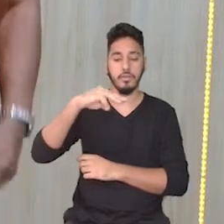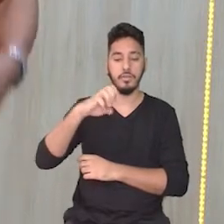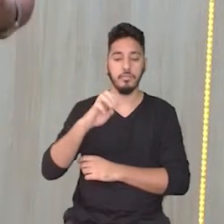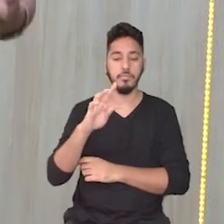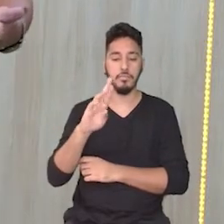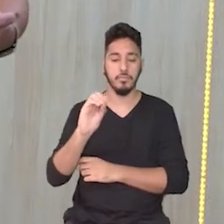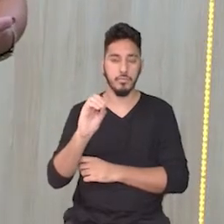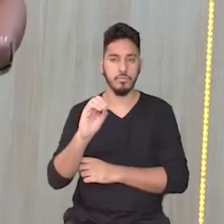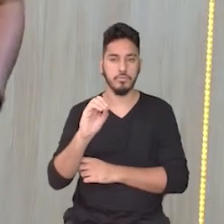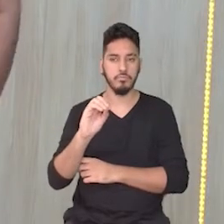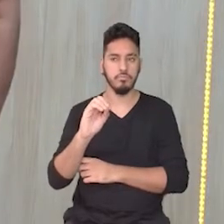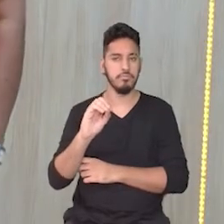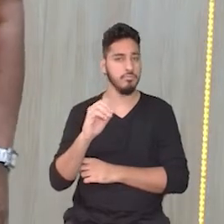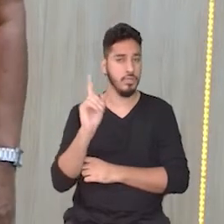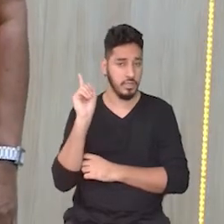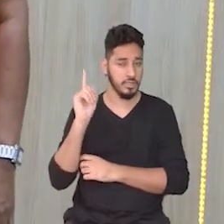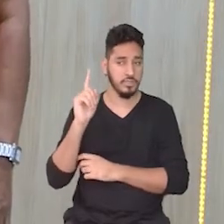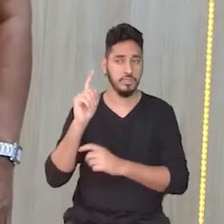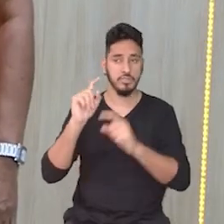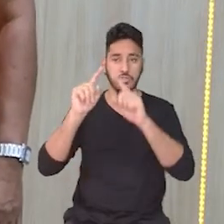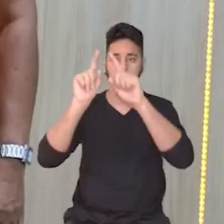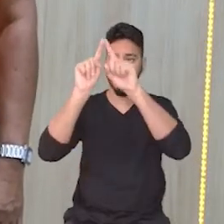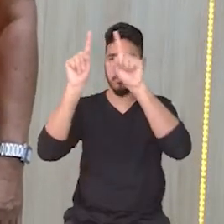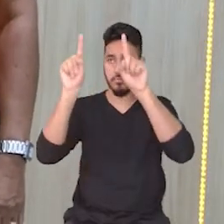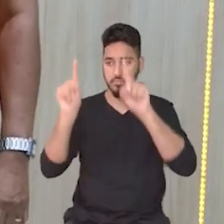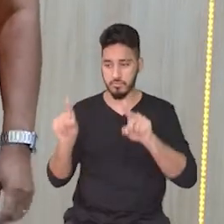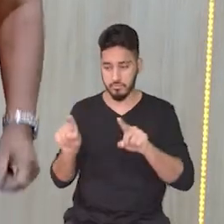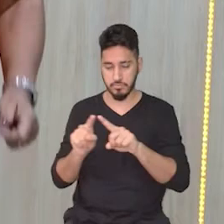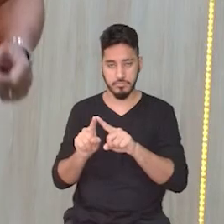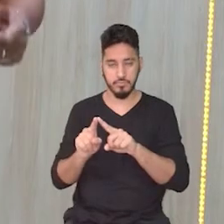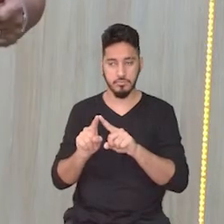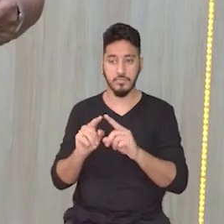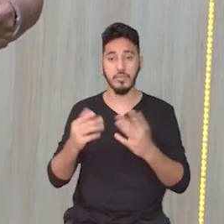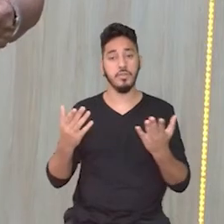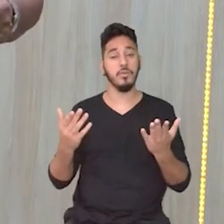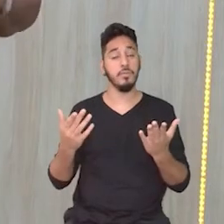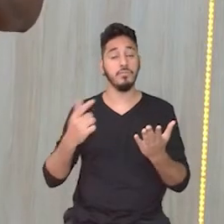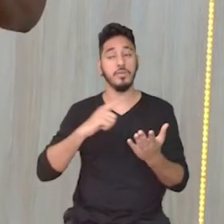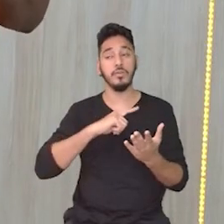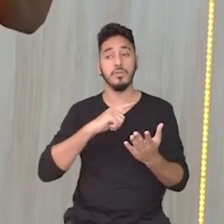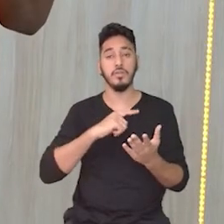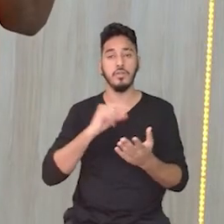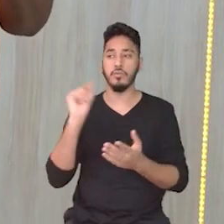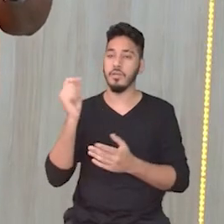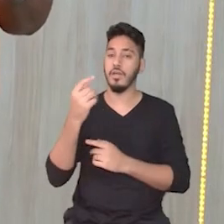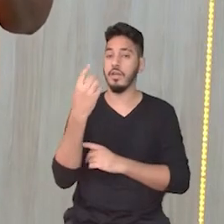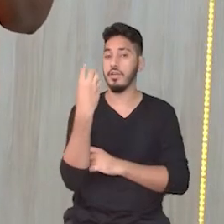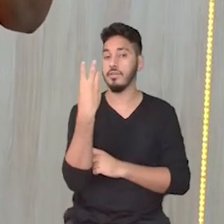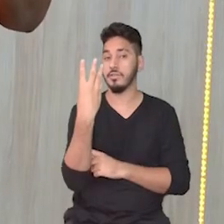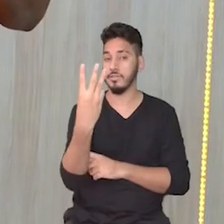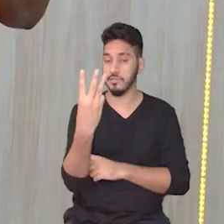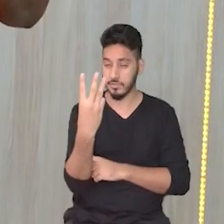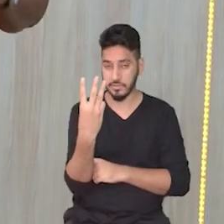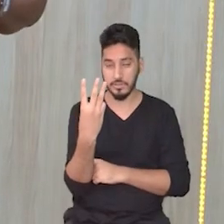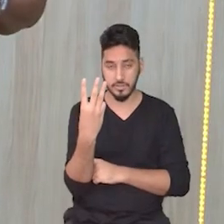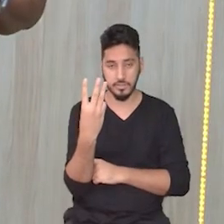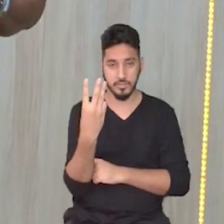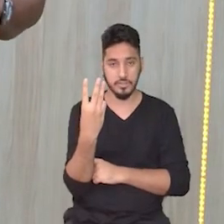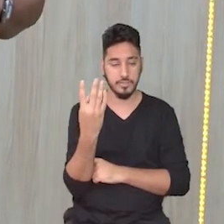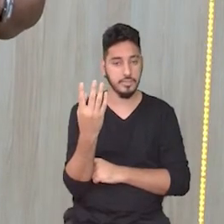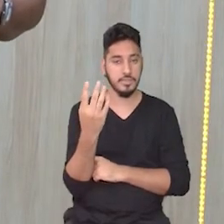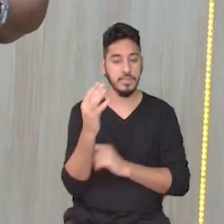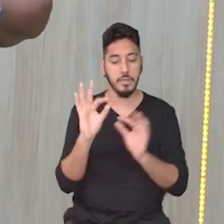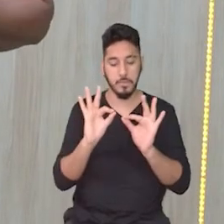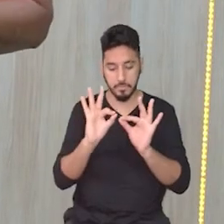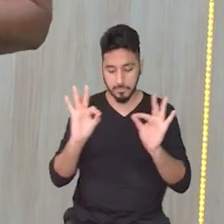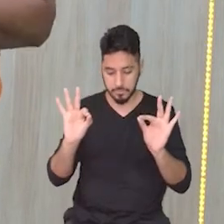Ou seja, esse retângulo, né? É um retângulo azul. Então, eu tenho aí as 3